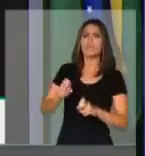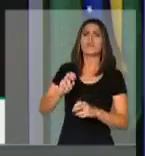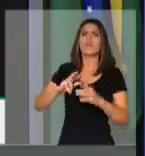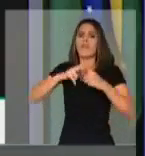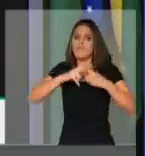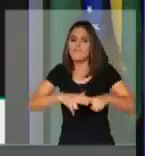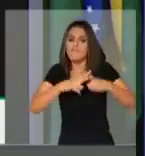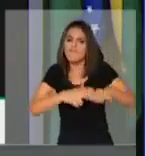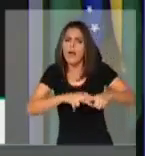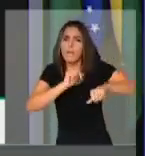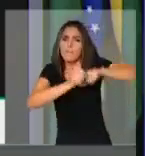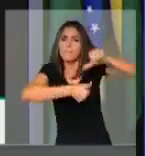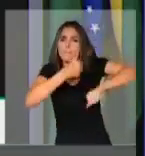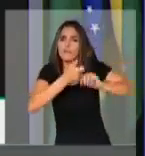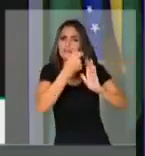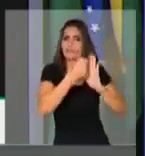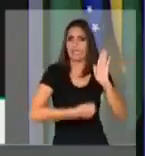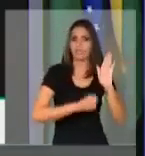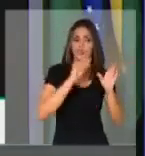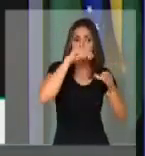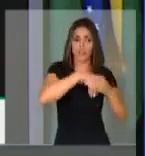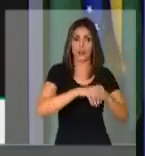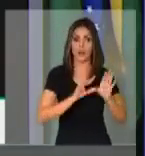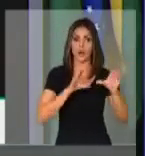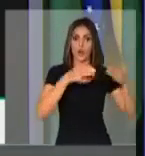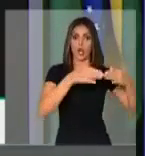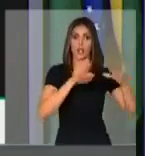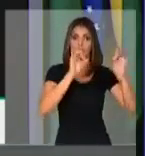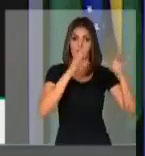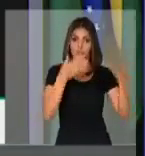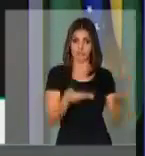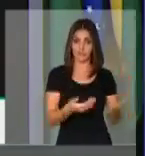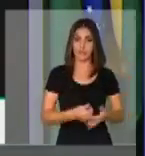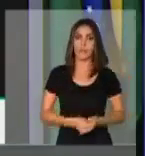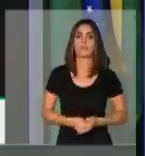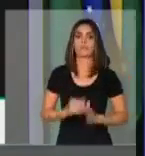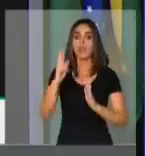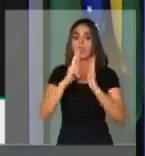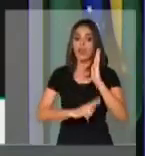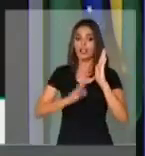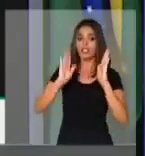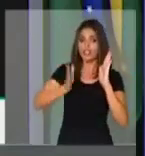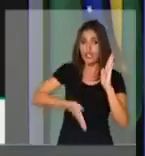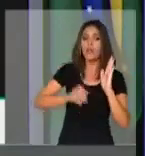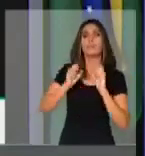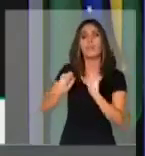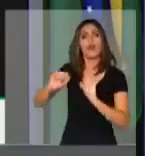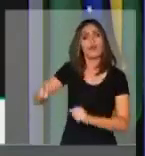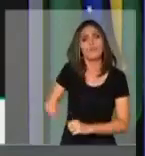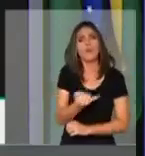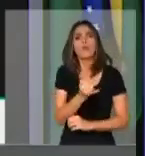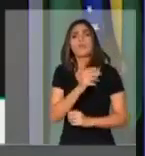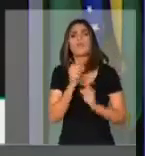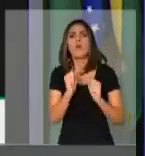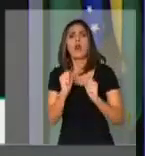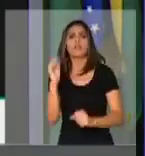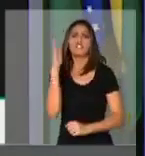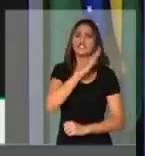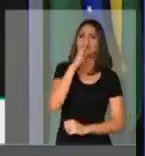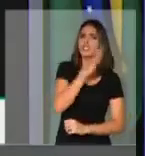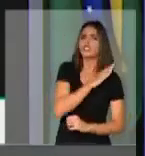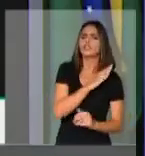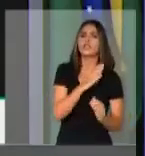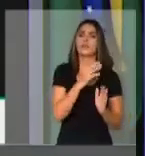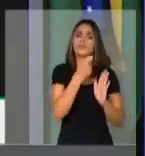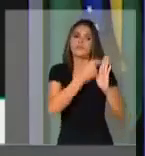fizemos melhoria no texto de uma comissão especial. O relatório que apresentei na comissão pode ser aproveitado, o que daria agilidade à apreciação